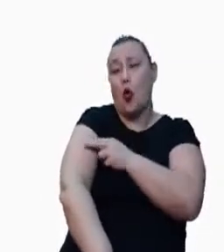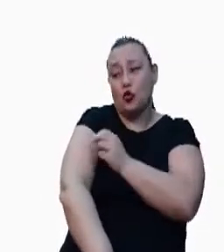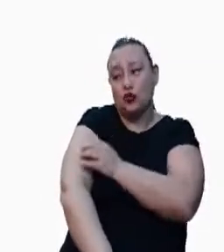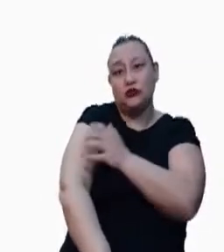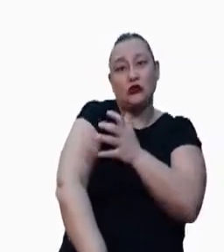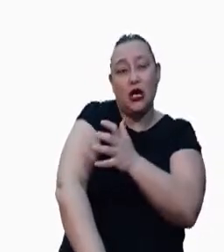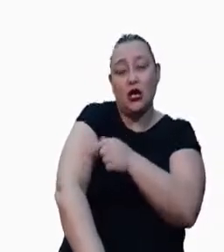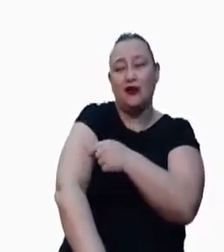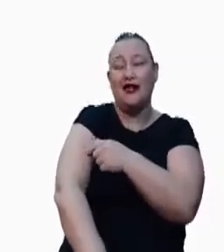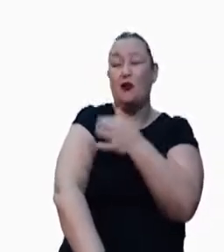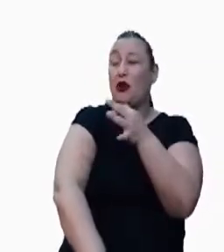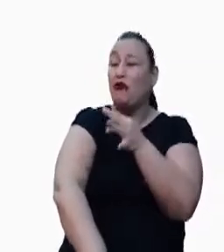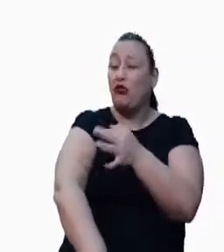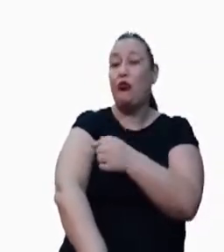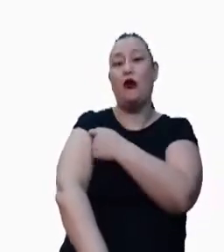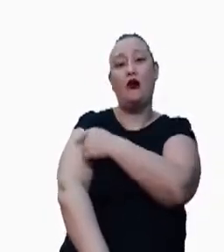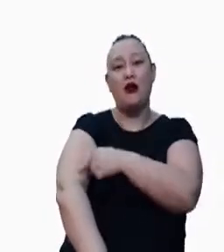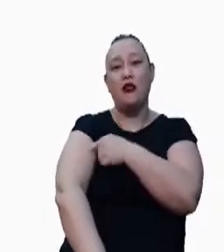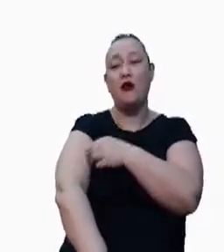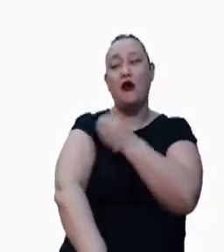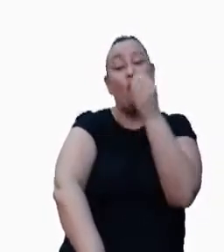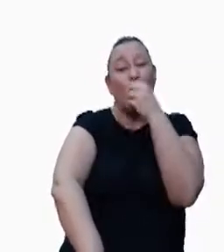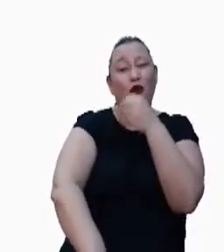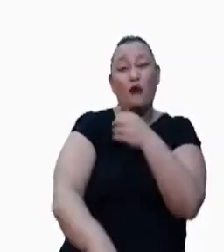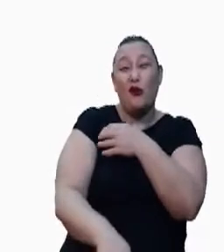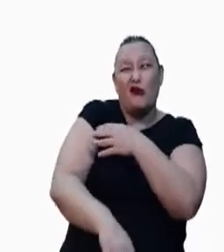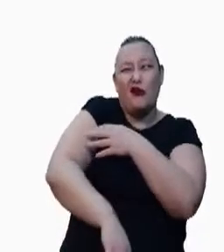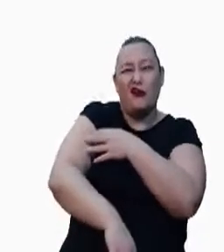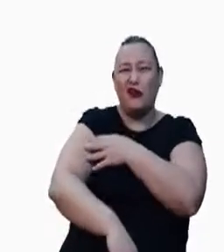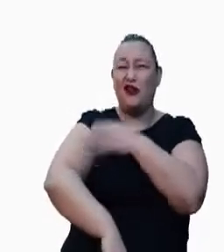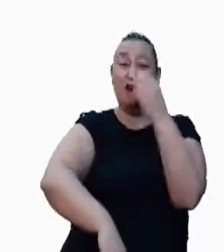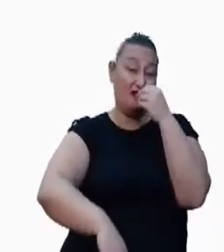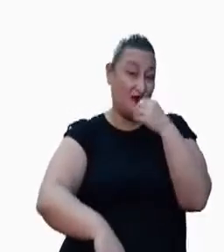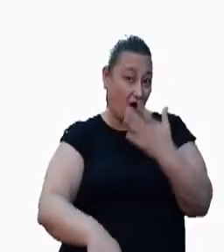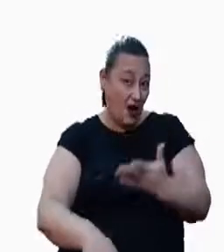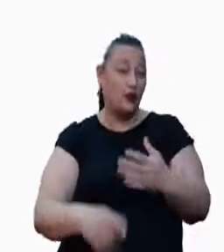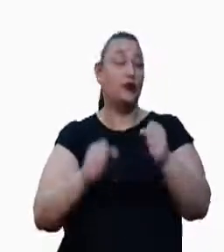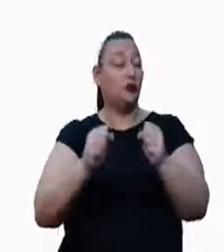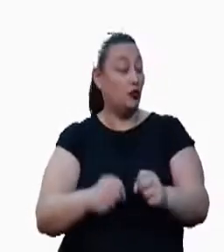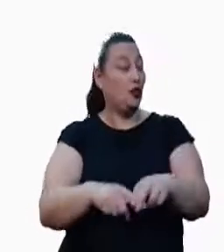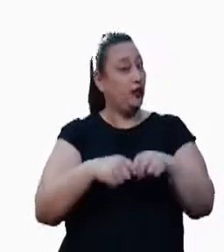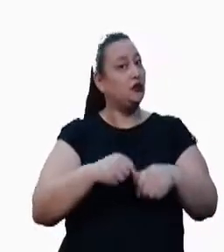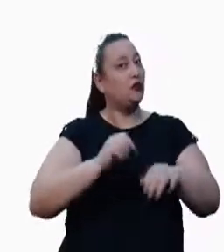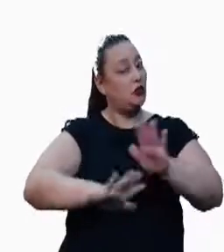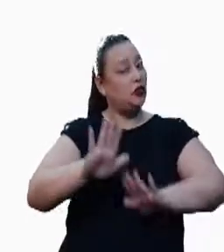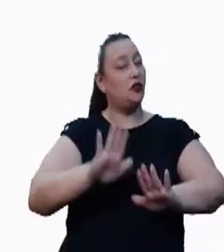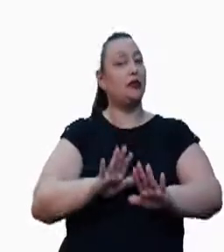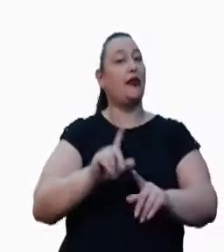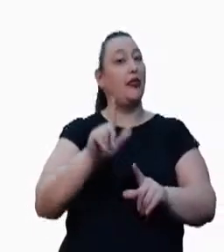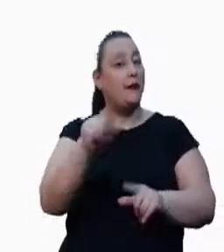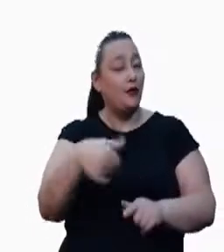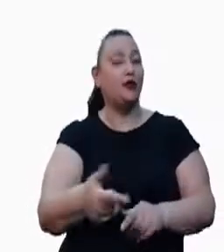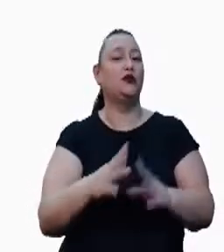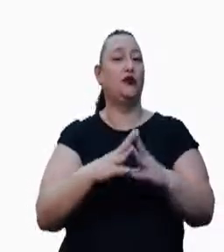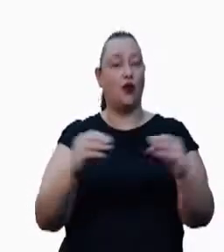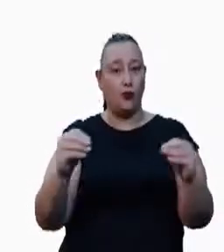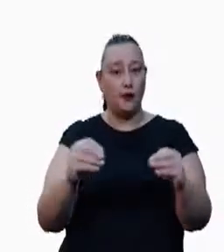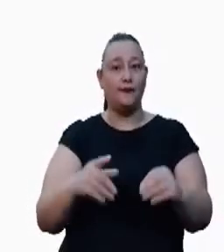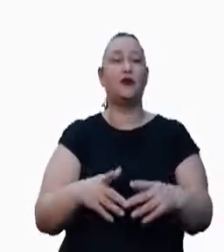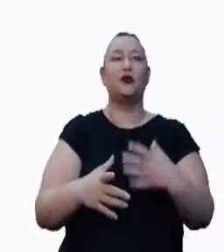causa um relaxamento do músculo, e também porque isso vem da acetilcolina, então ela vai tanto diminuir